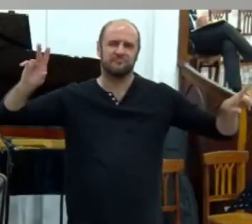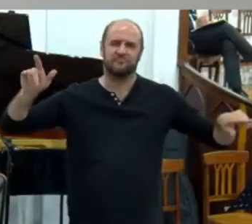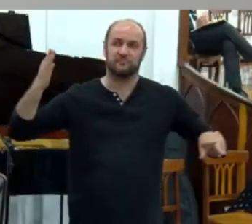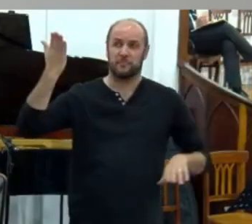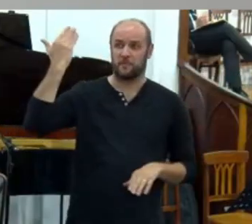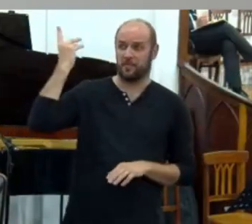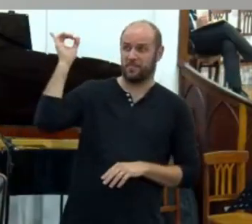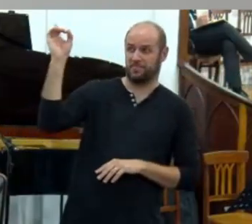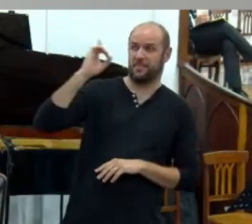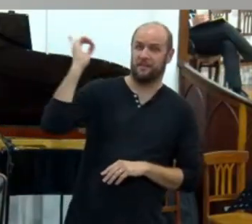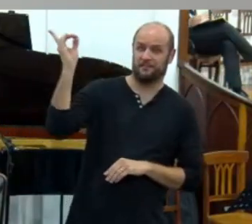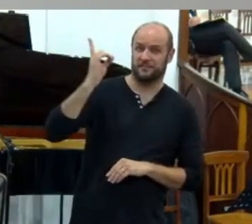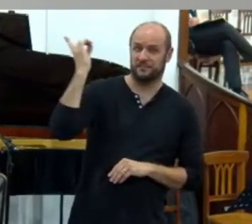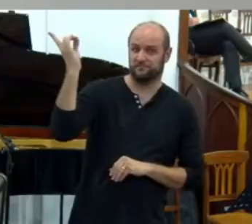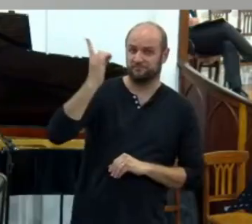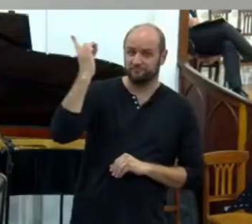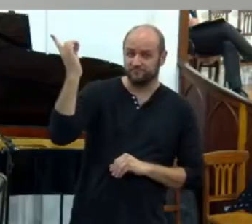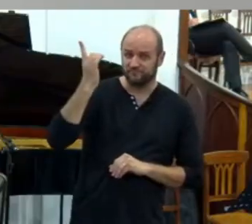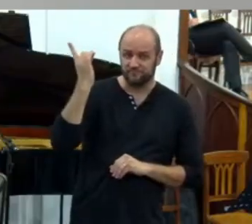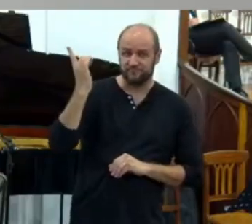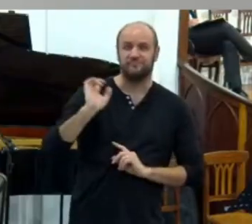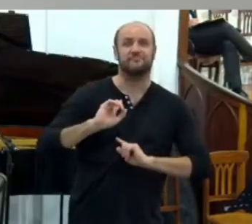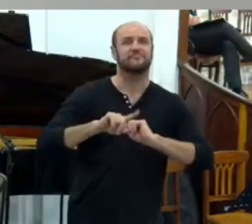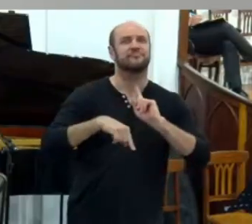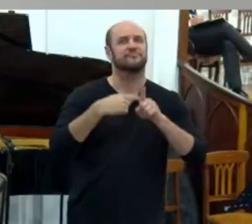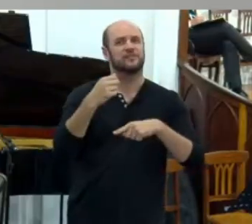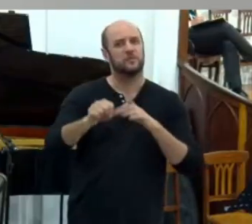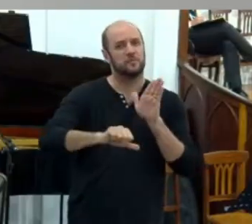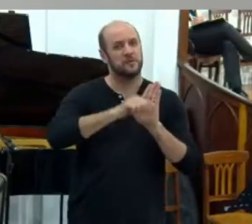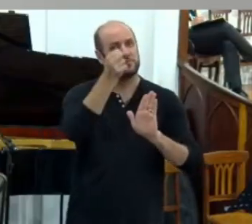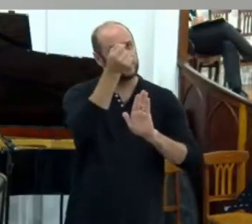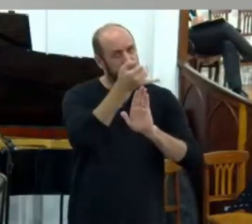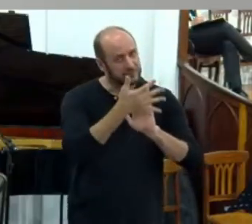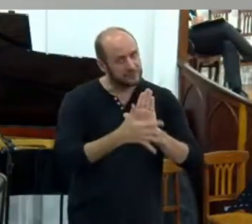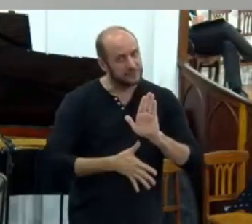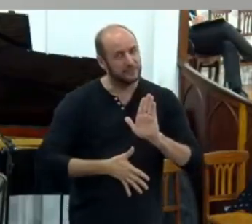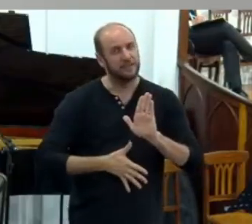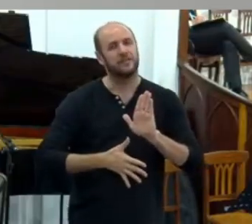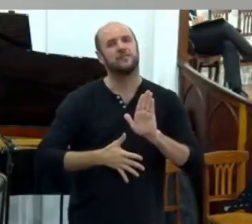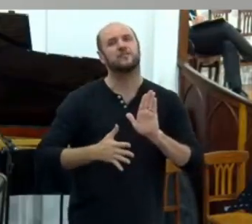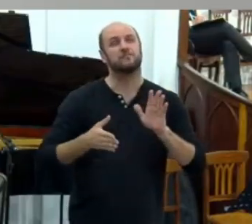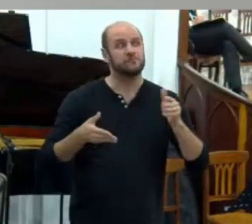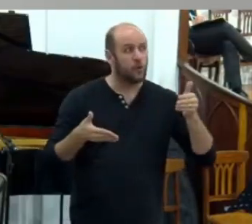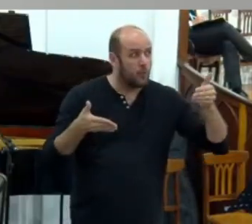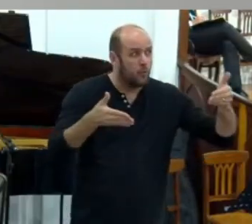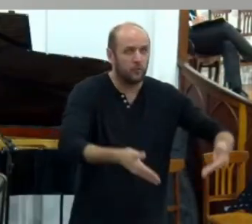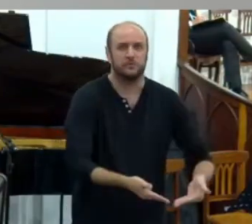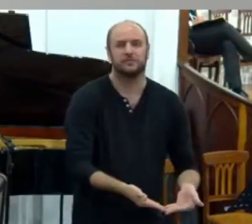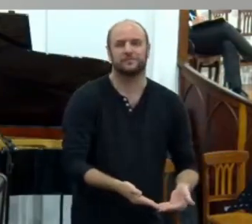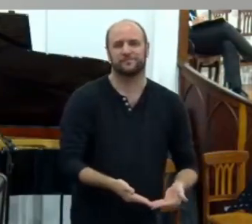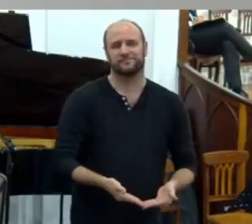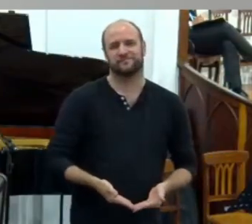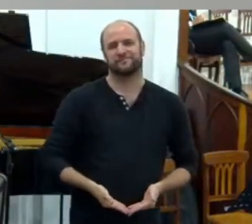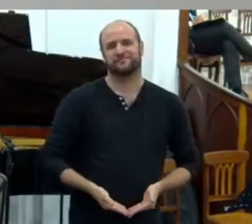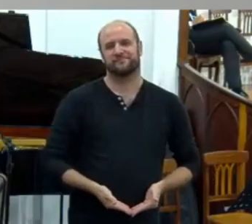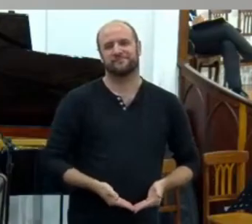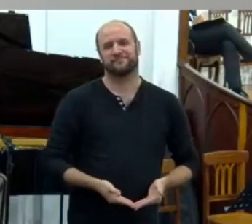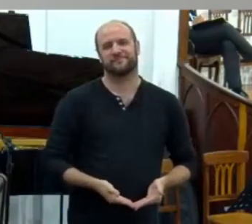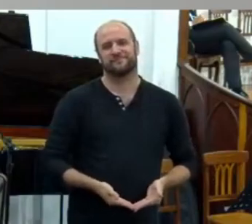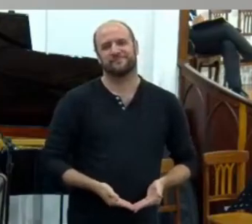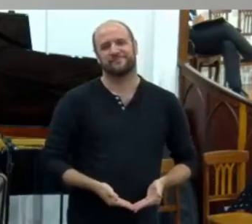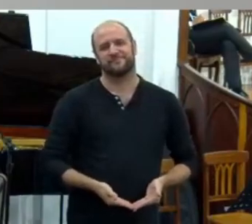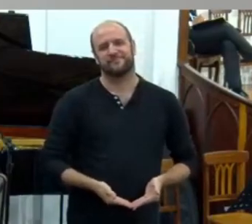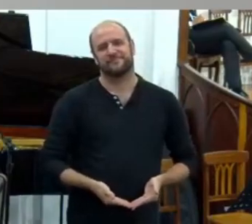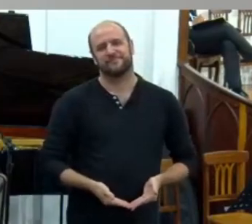de Davi, da época do primeiro século, da nossa época. Eis